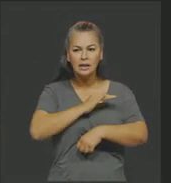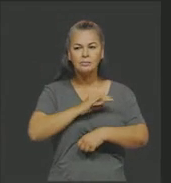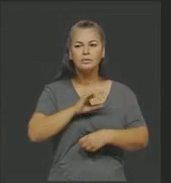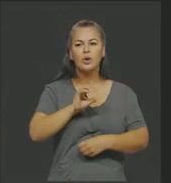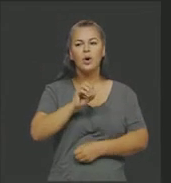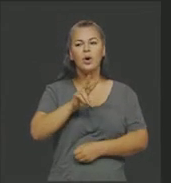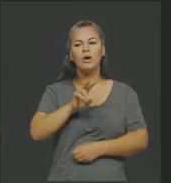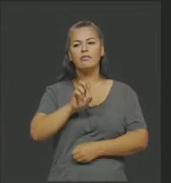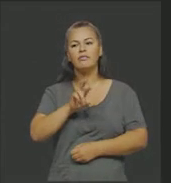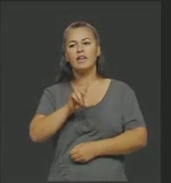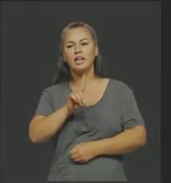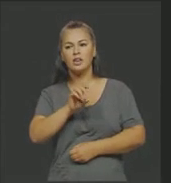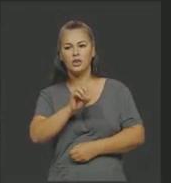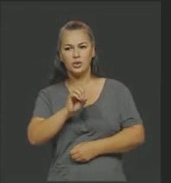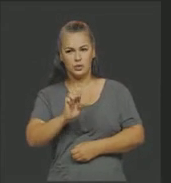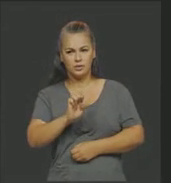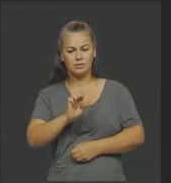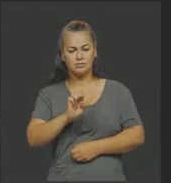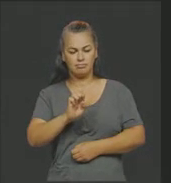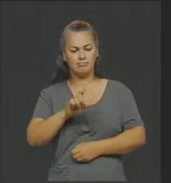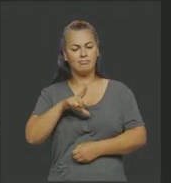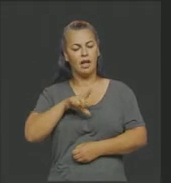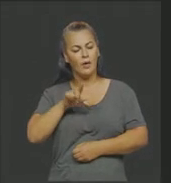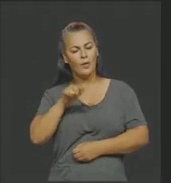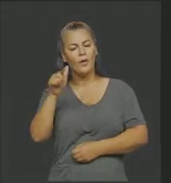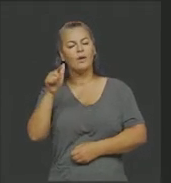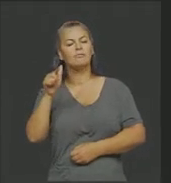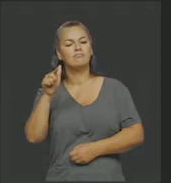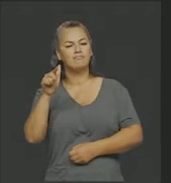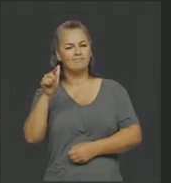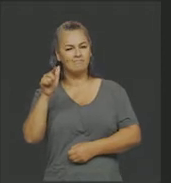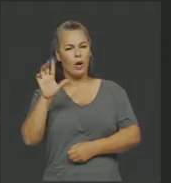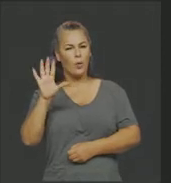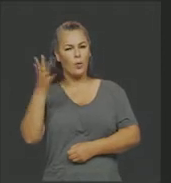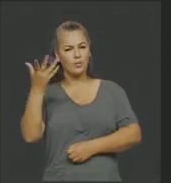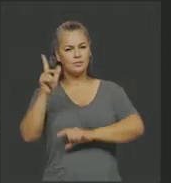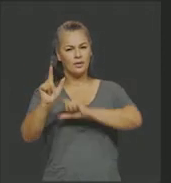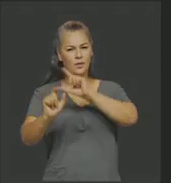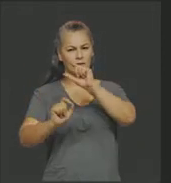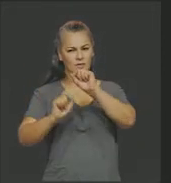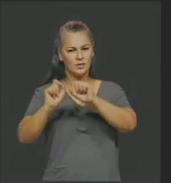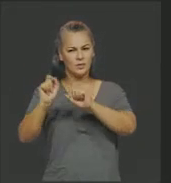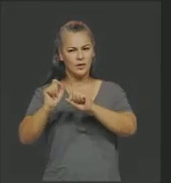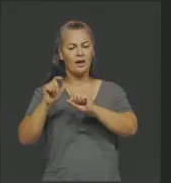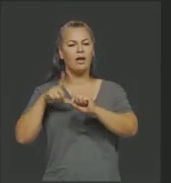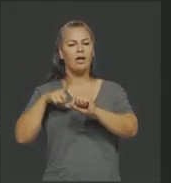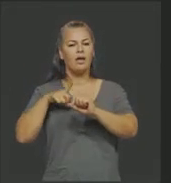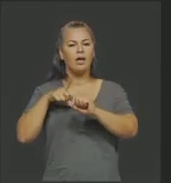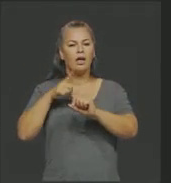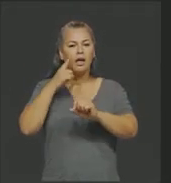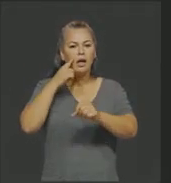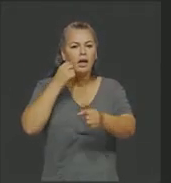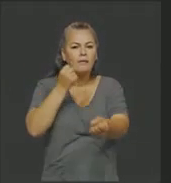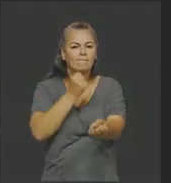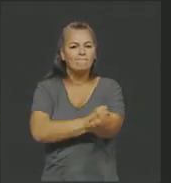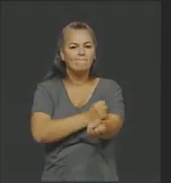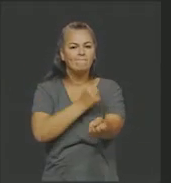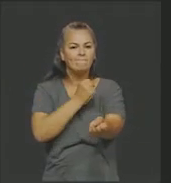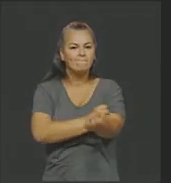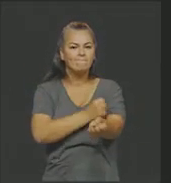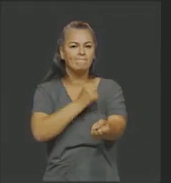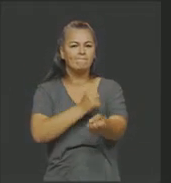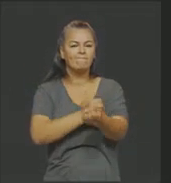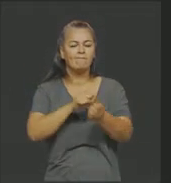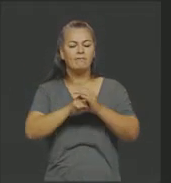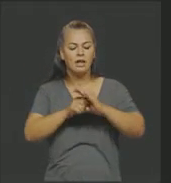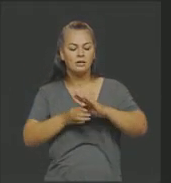Abstinência, a pessoa fica tão viciada com aquele que eu expliquei para vocês, né? A questão aí do prazer, do cérebro, de compensação, que ela vai